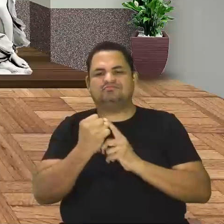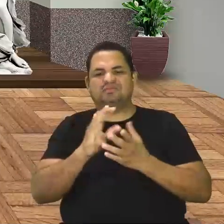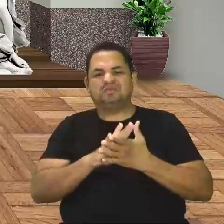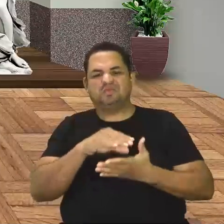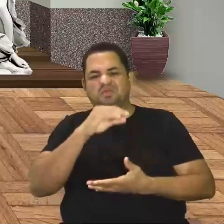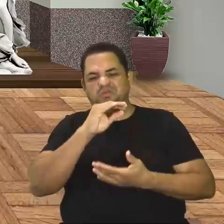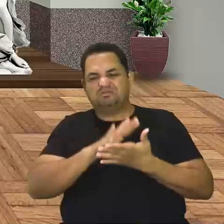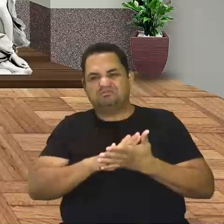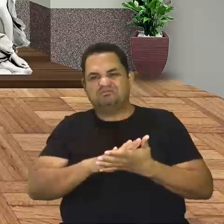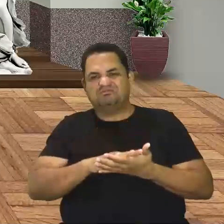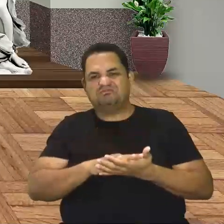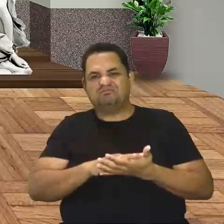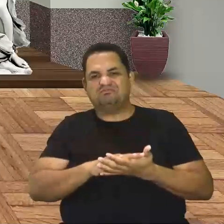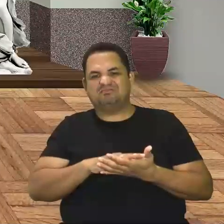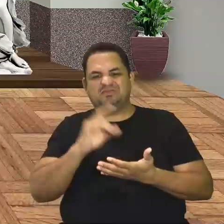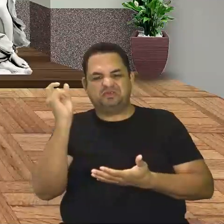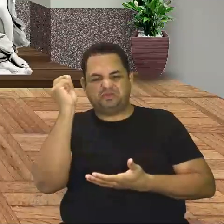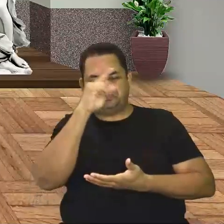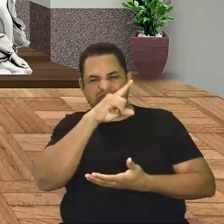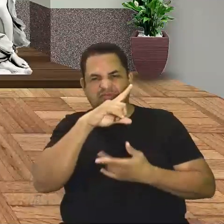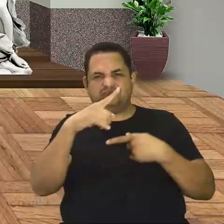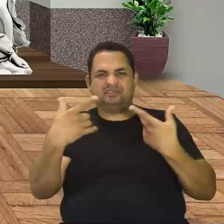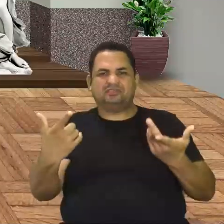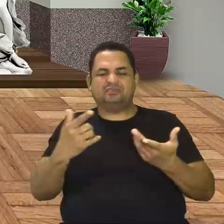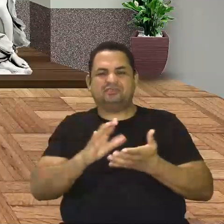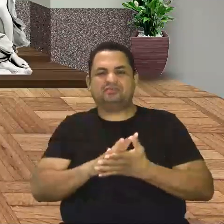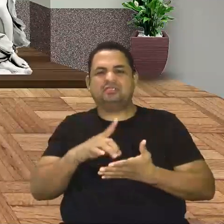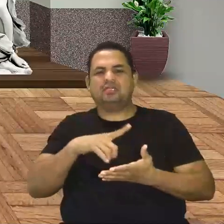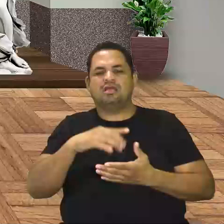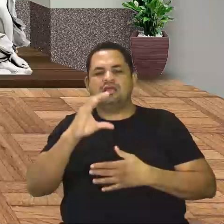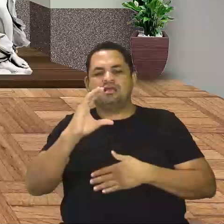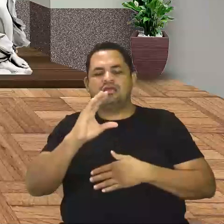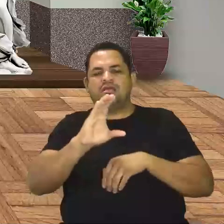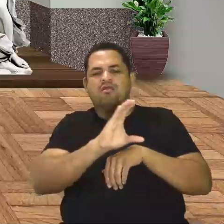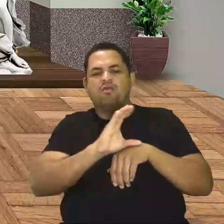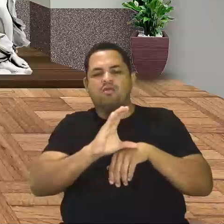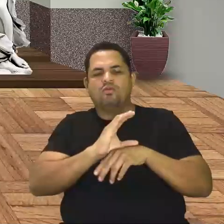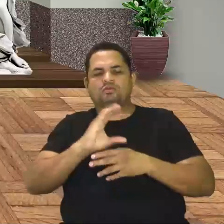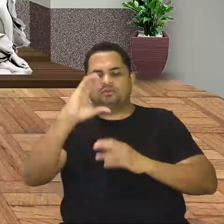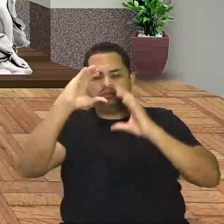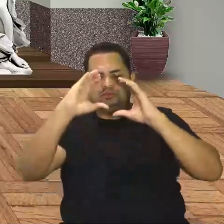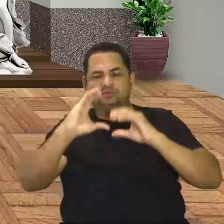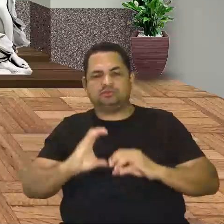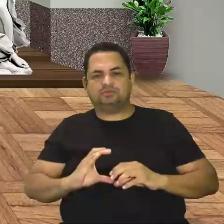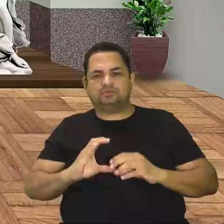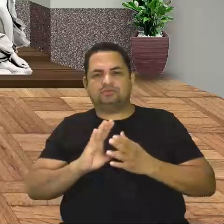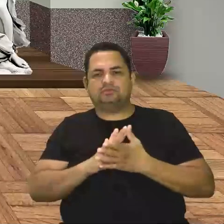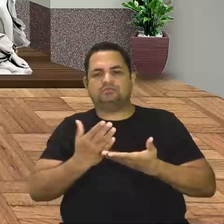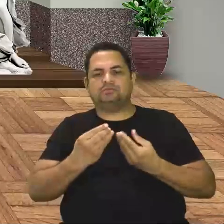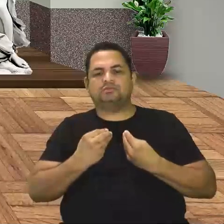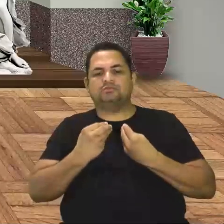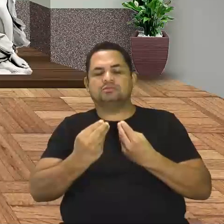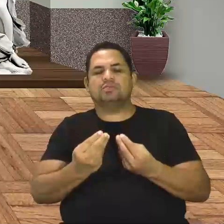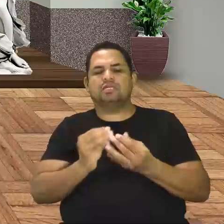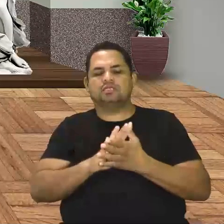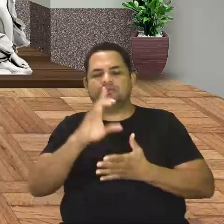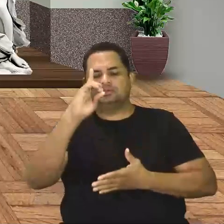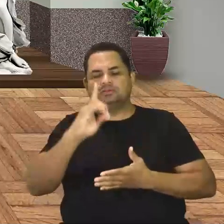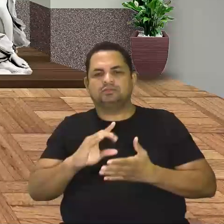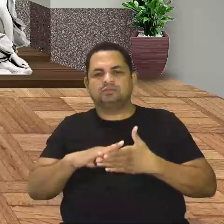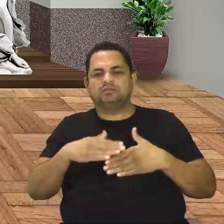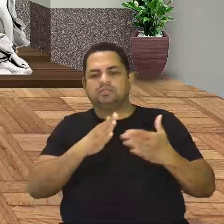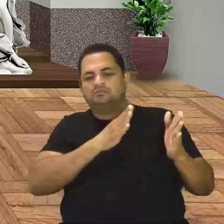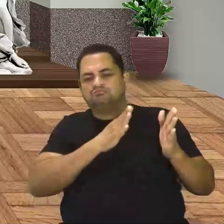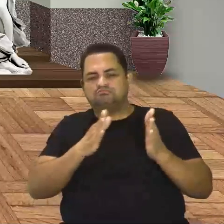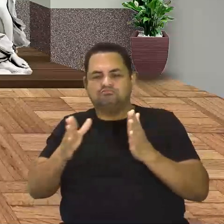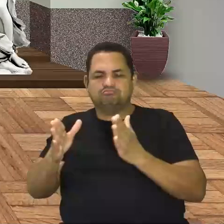precária. A Constituição de 88, que é uma Constituição cidadã, ela precisava de alguns direitos para os brasileiros, que foram tirados ao longo